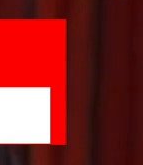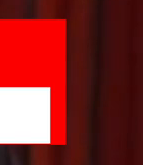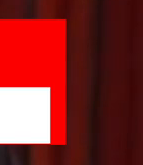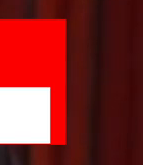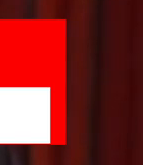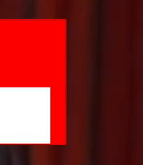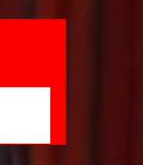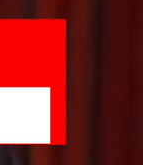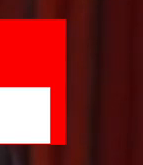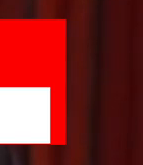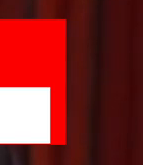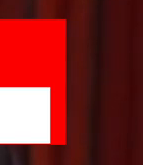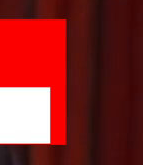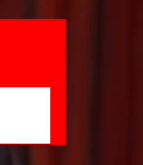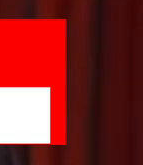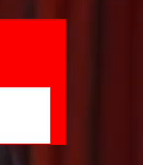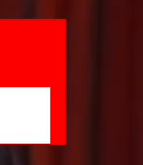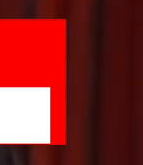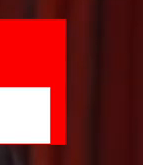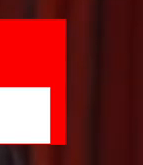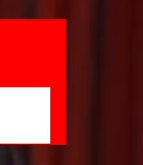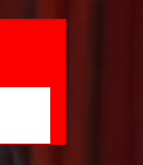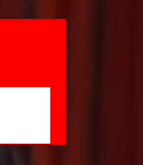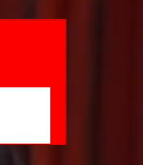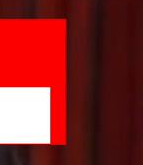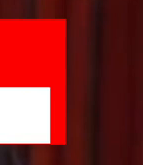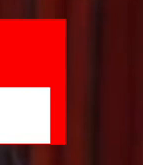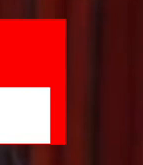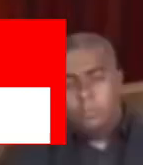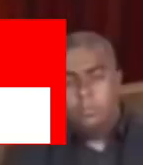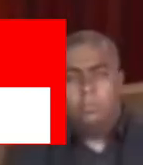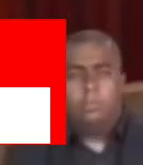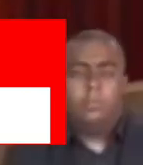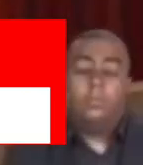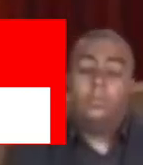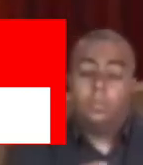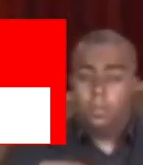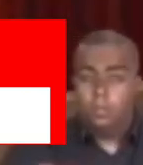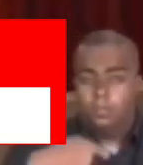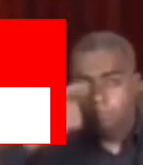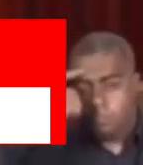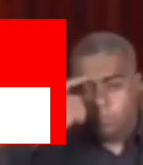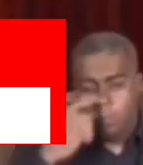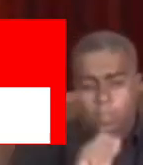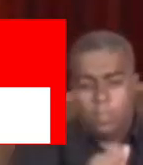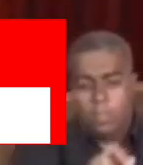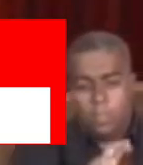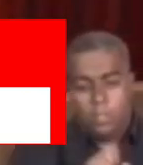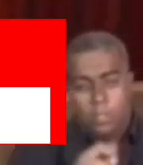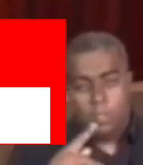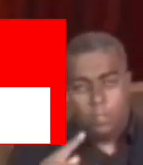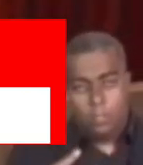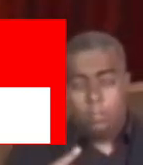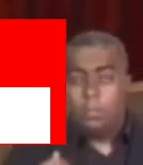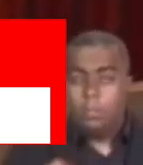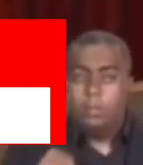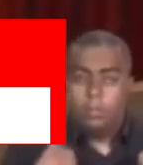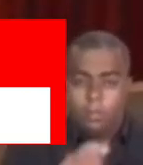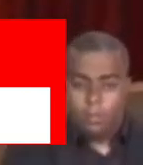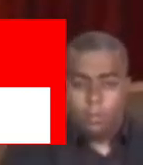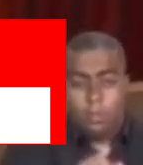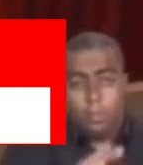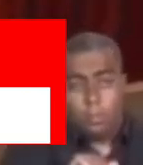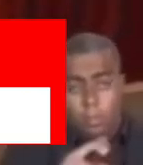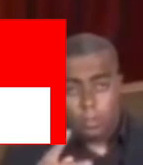votos que os candidatos do PSL receberam em Divinópolis. Estou julgando o agravo e estou dando provimento ao agravo e